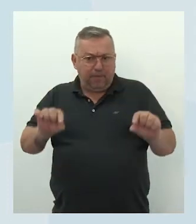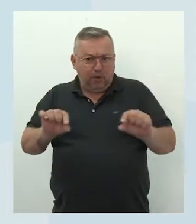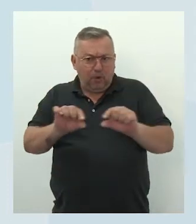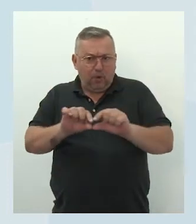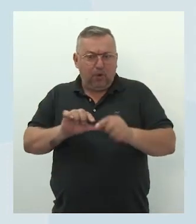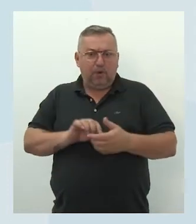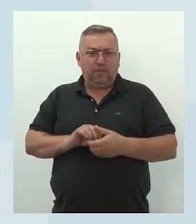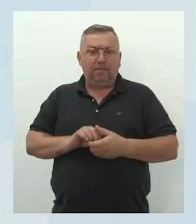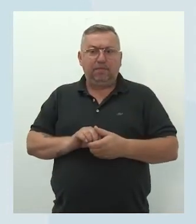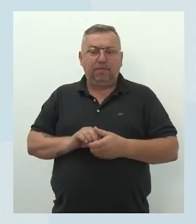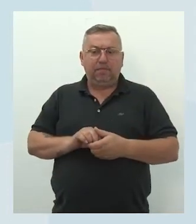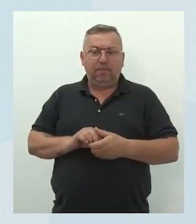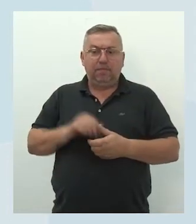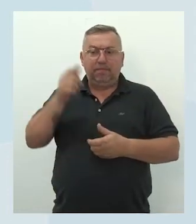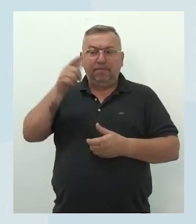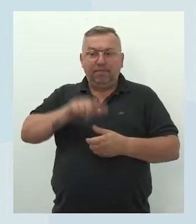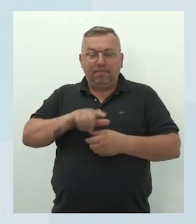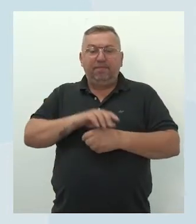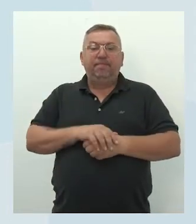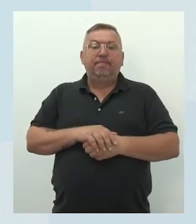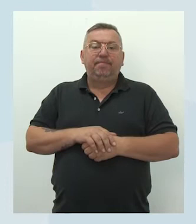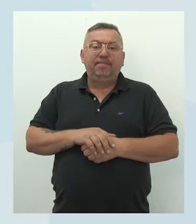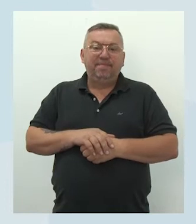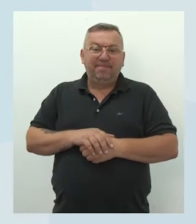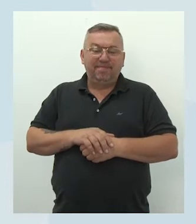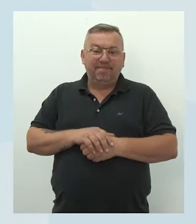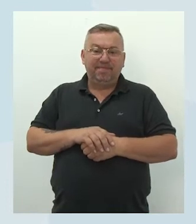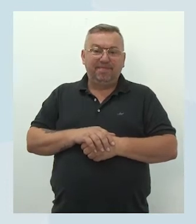perímetro? De novo, vou repetir.